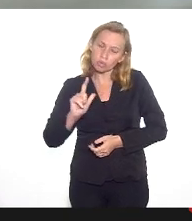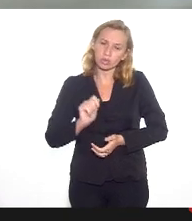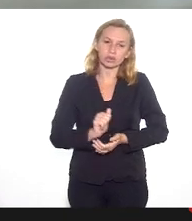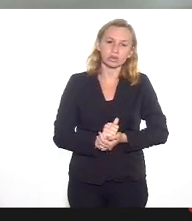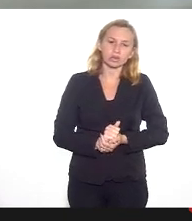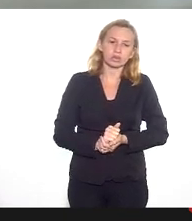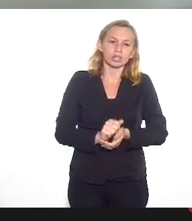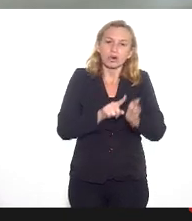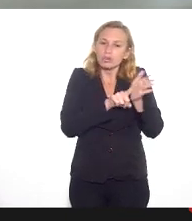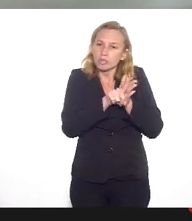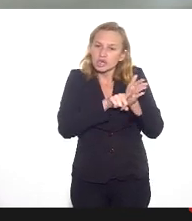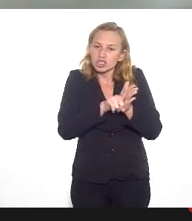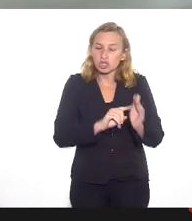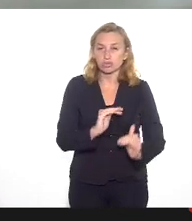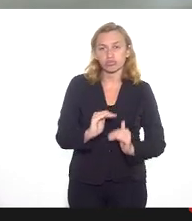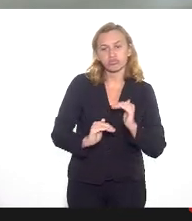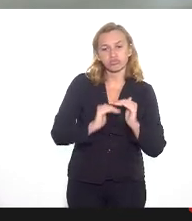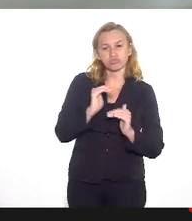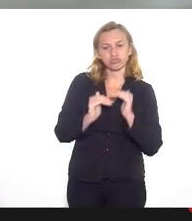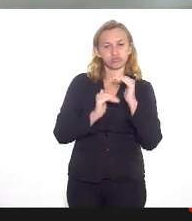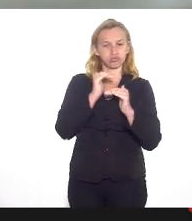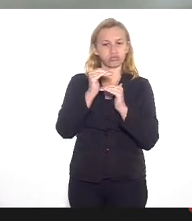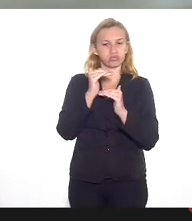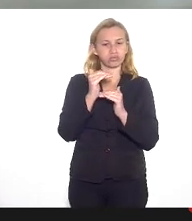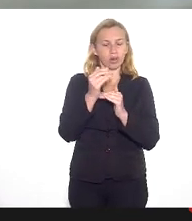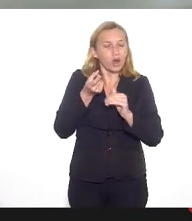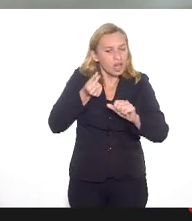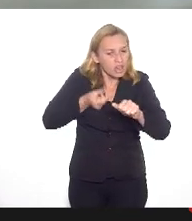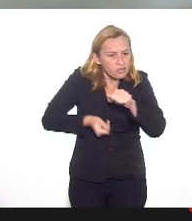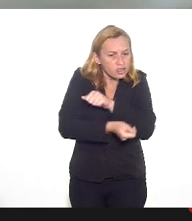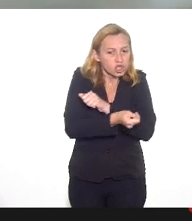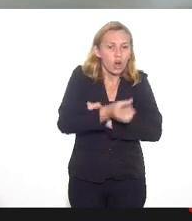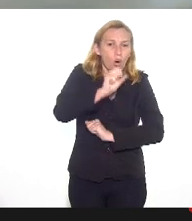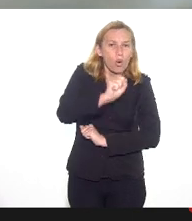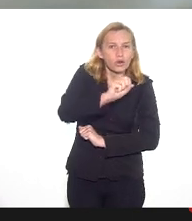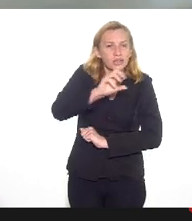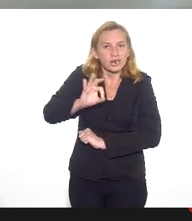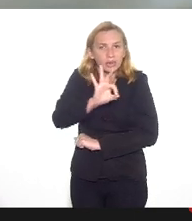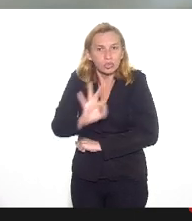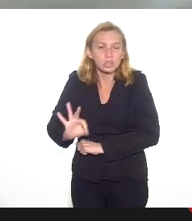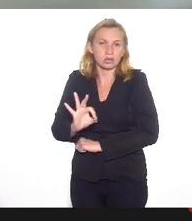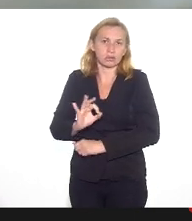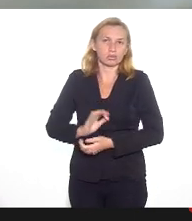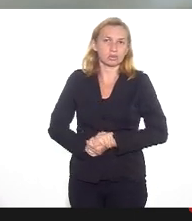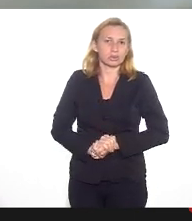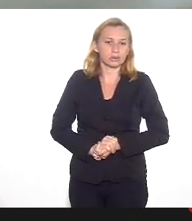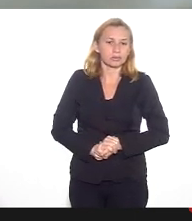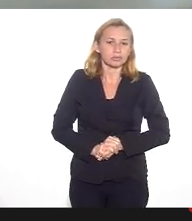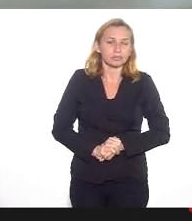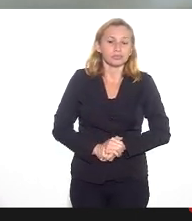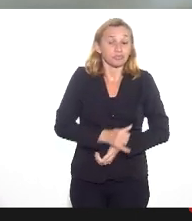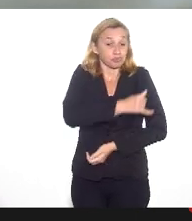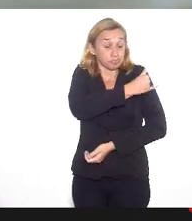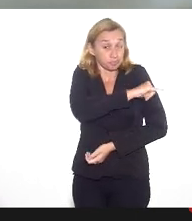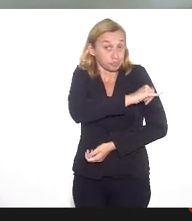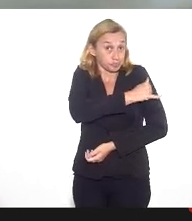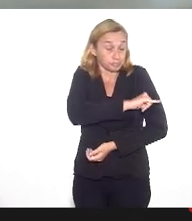em pesquisa e desenvolvimento, investiu 80% no Rio de